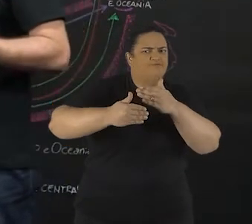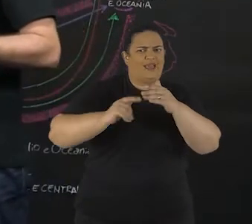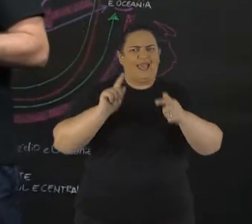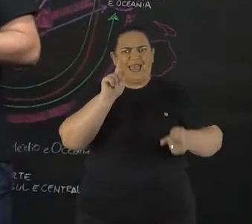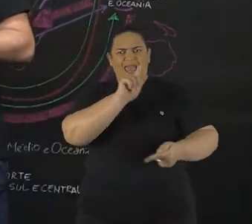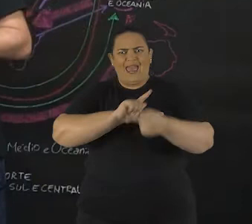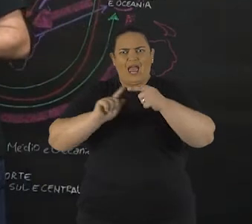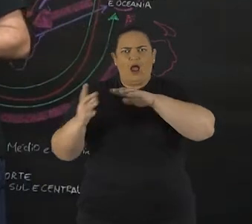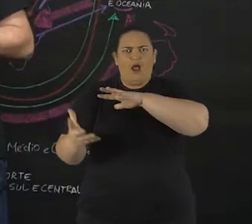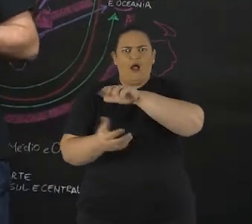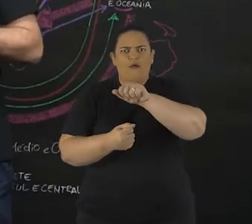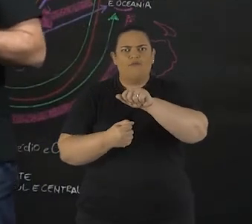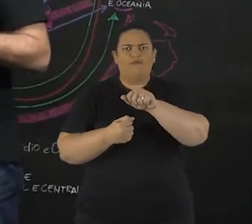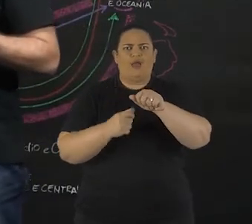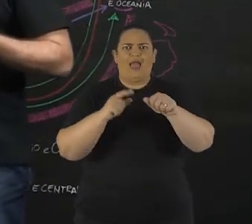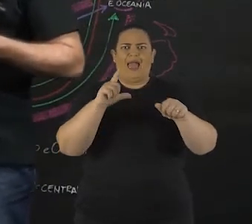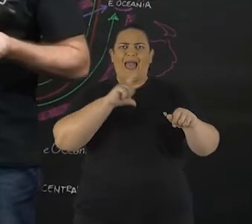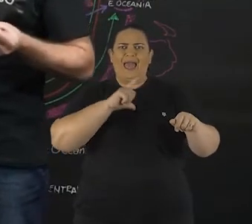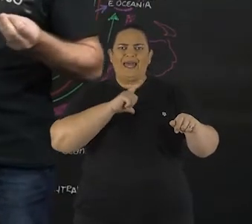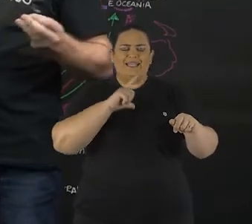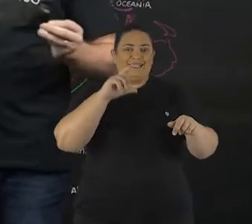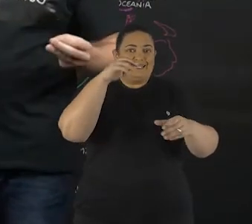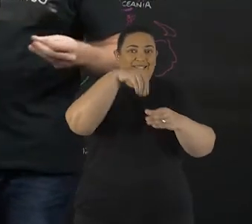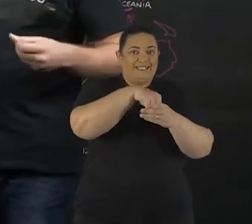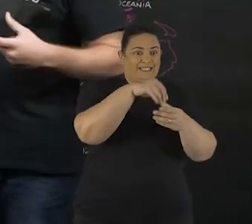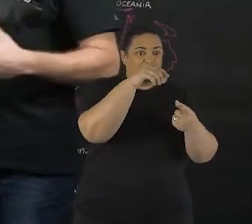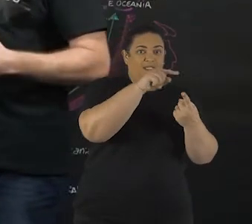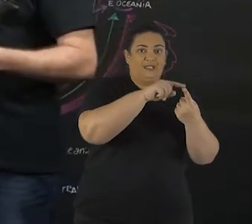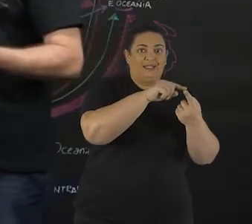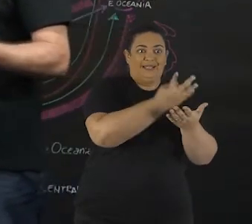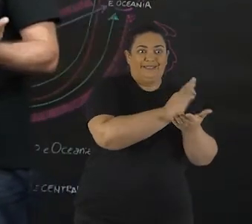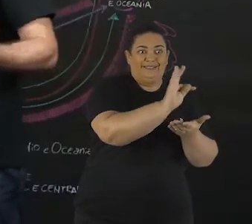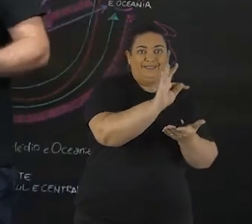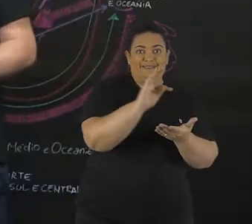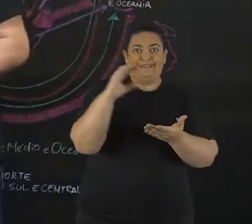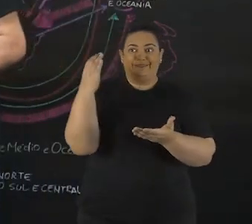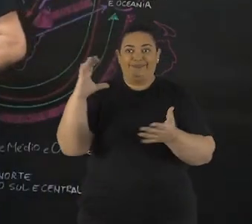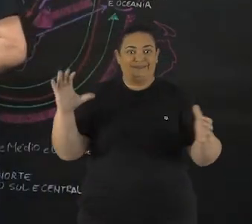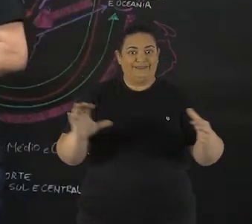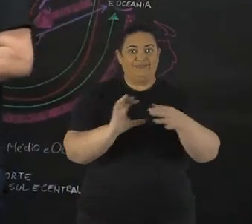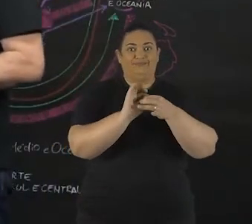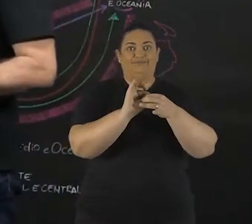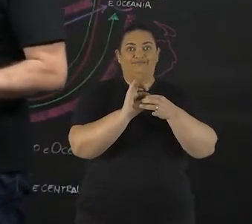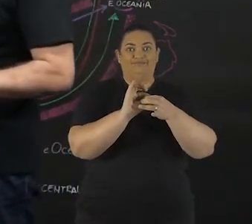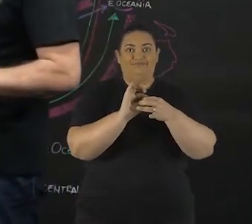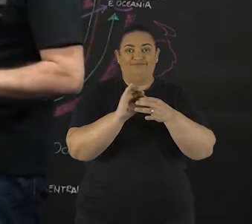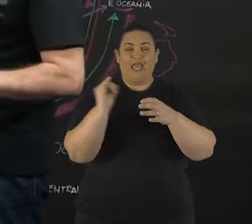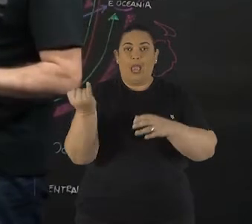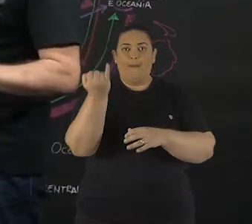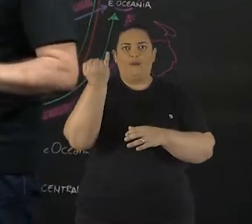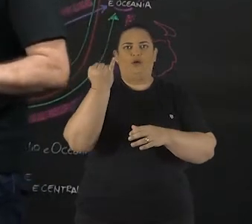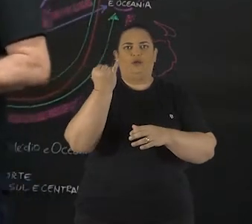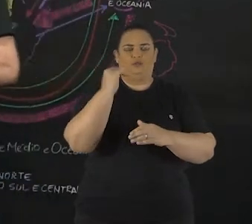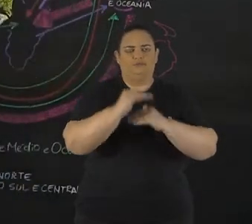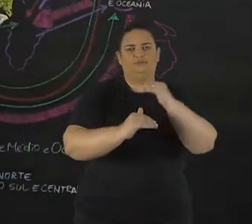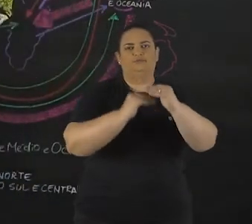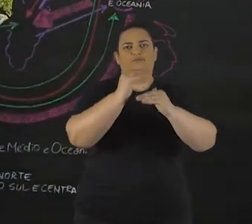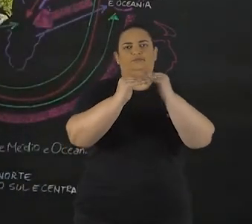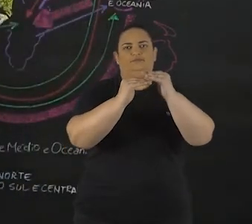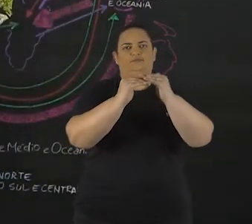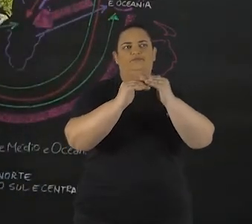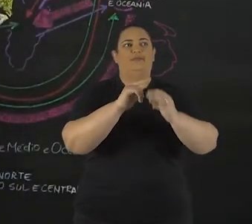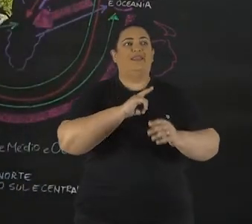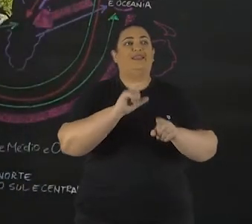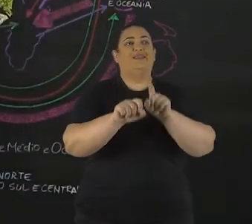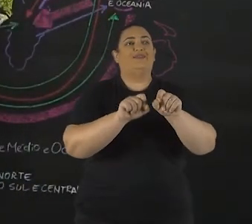aumento do sistema técnico, científico, informacional para o desenvolvimento econômico. Os avanços no meio de transporte e